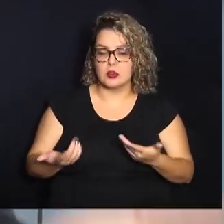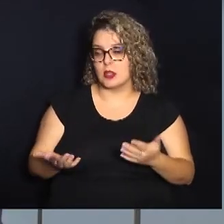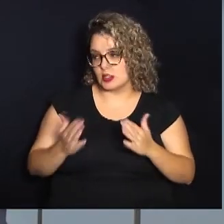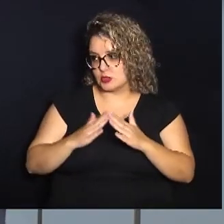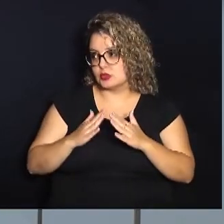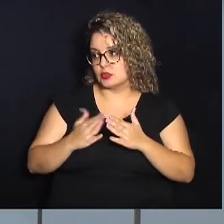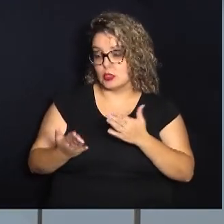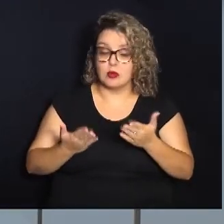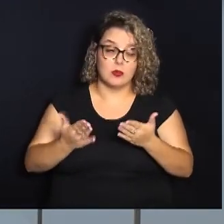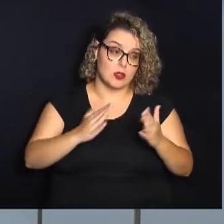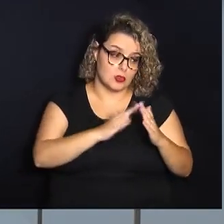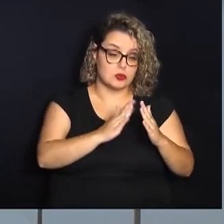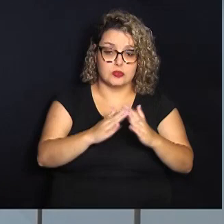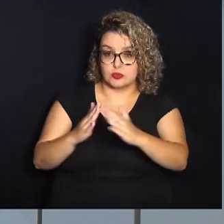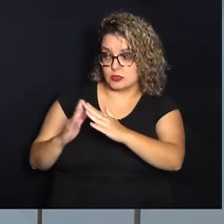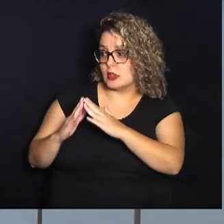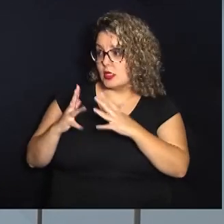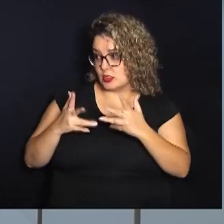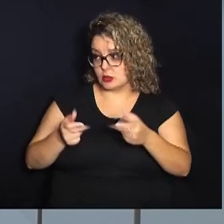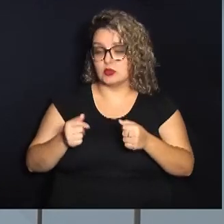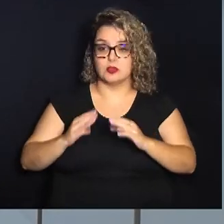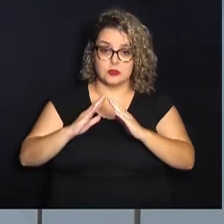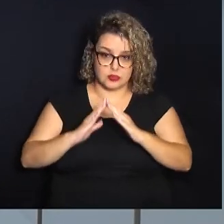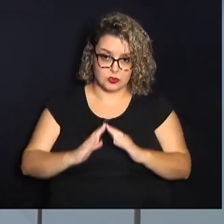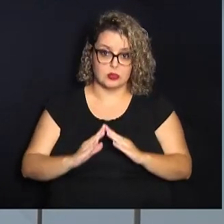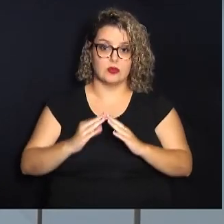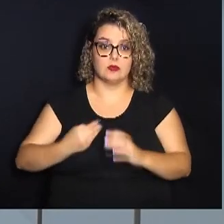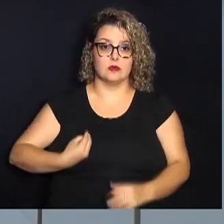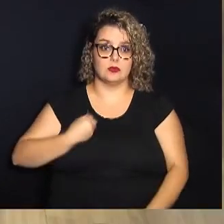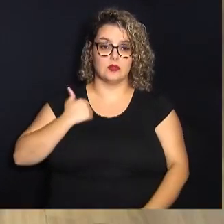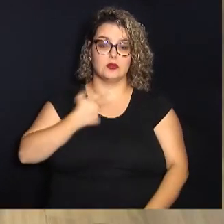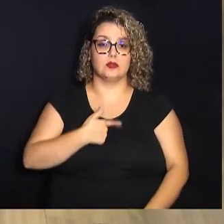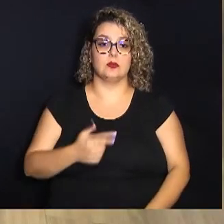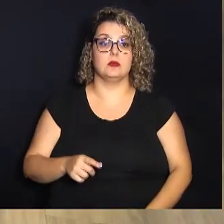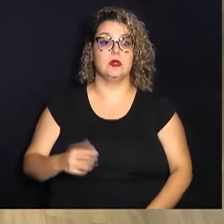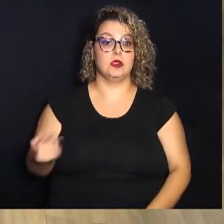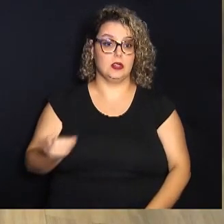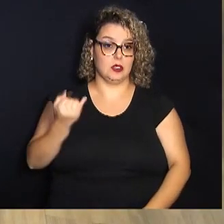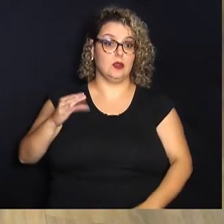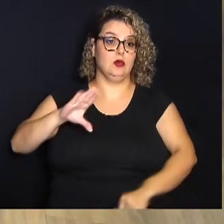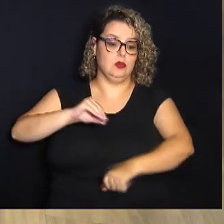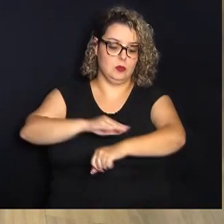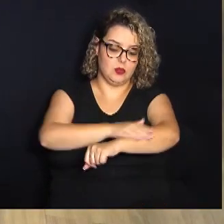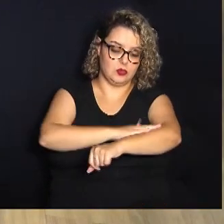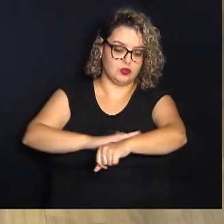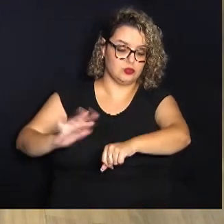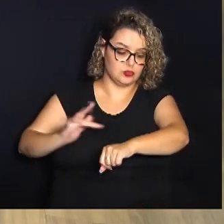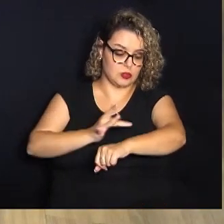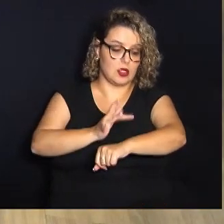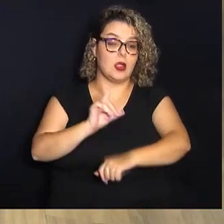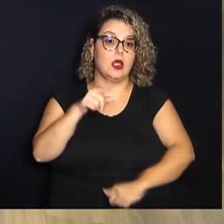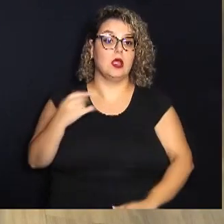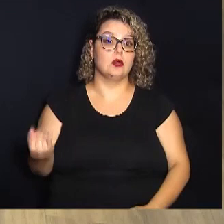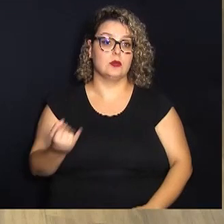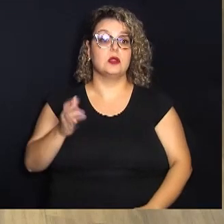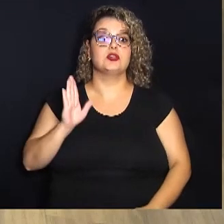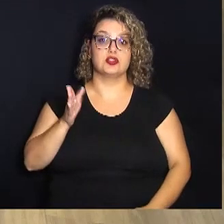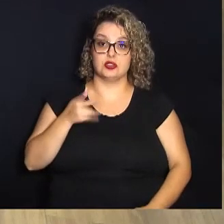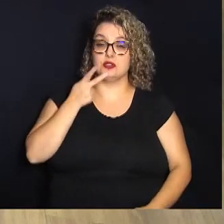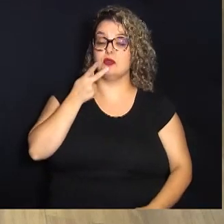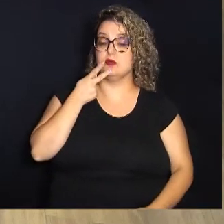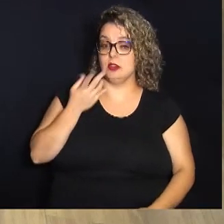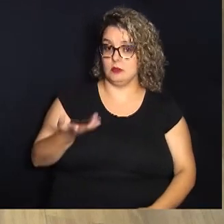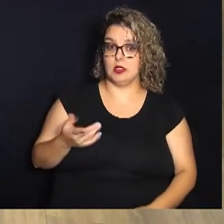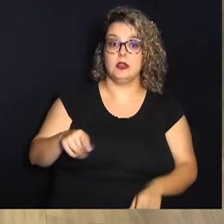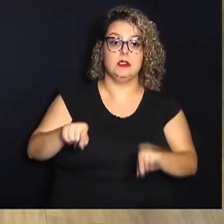cuidar dos vizinhos e de todo mundo que mora com a gente. E a importância do repelente também, né? Isso é fundamental no tempo atual. Já já a gente fala sobre